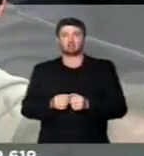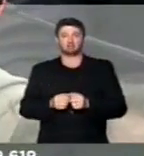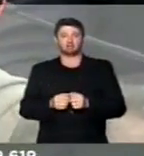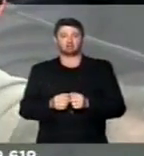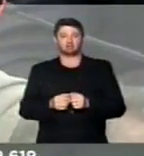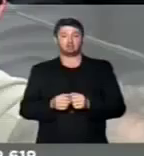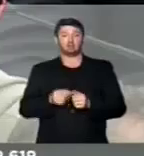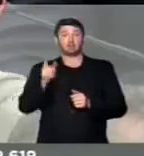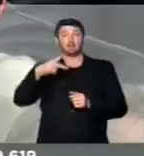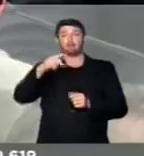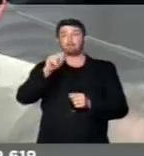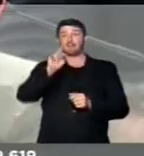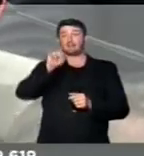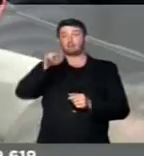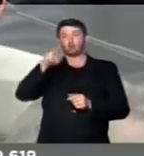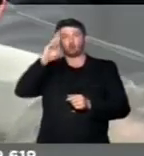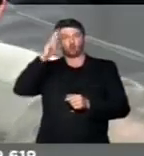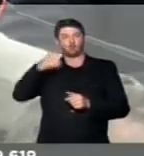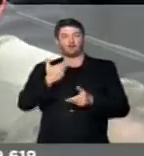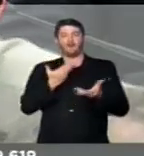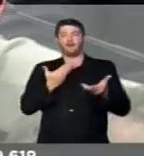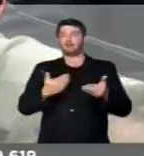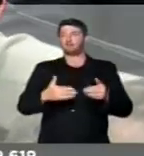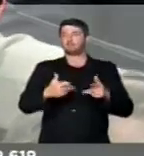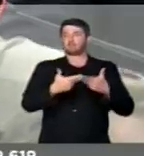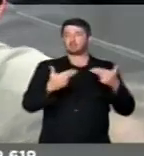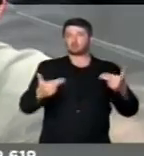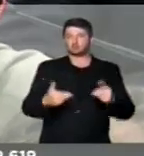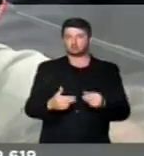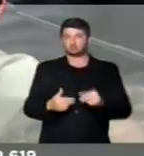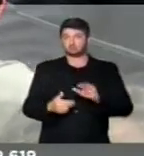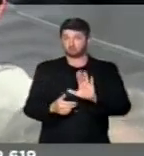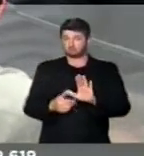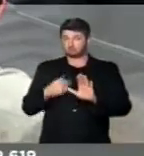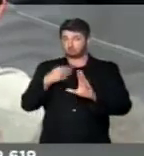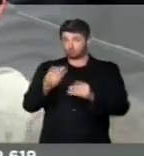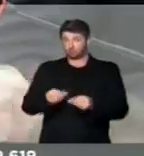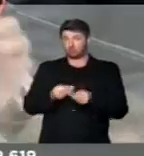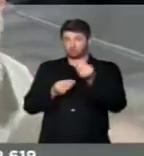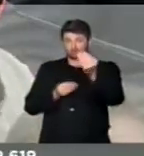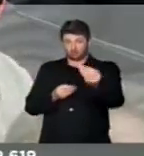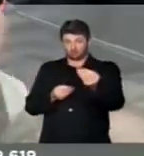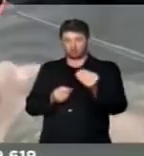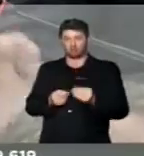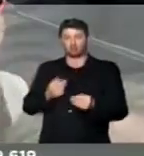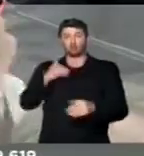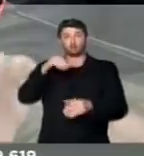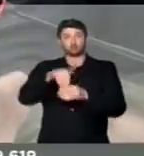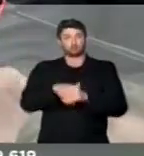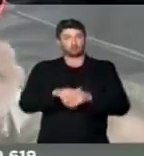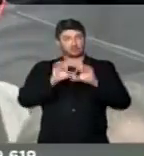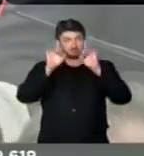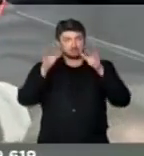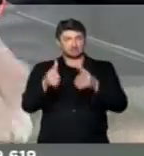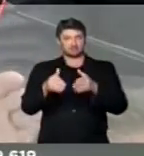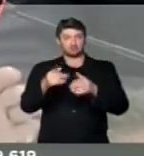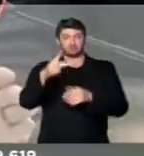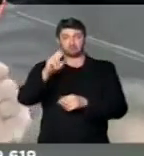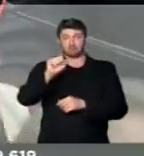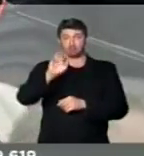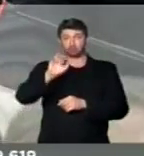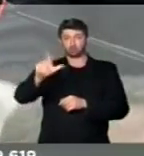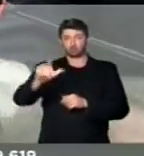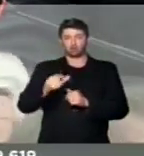o patrimonialismo. Por fim, senhor presidente, quero entregar aqui o nosso voto específico do